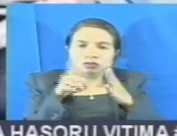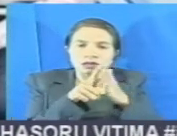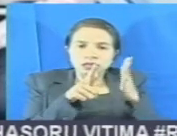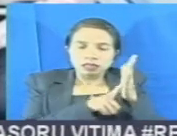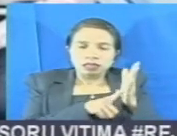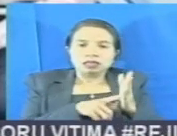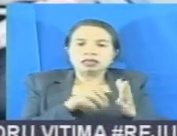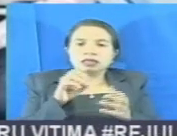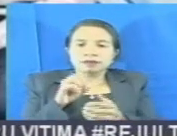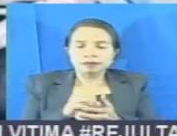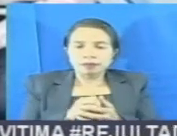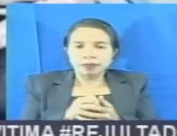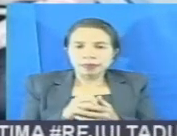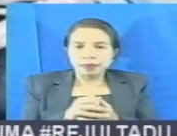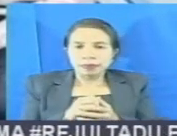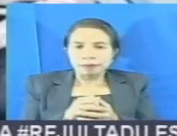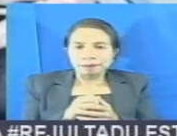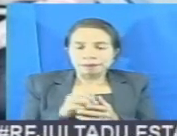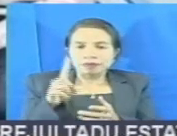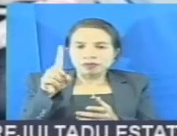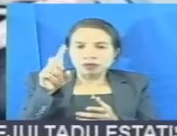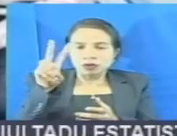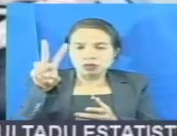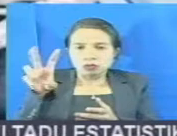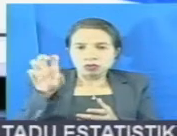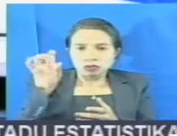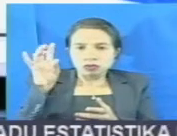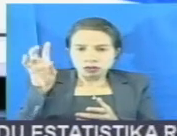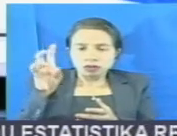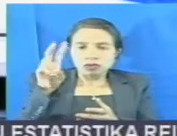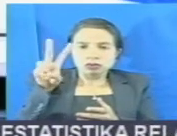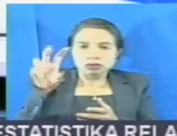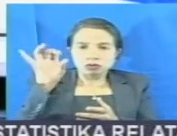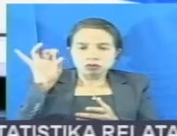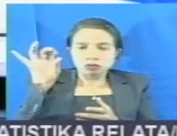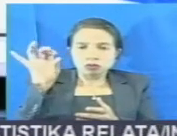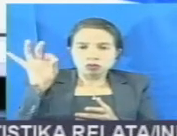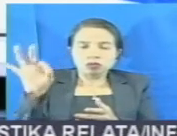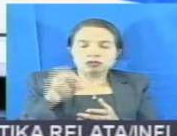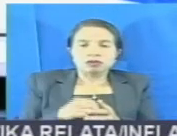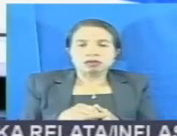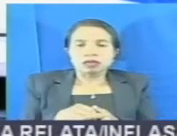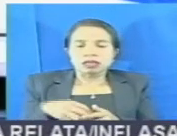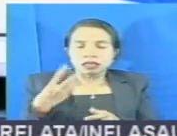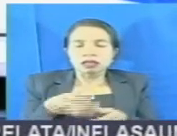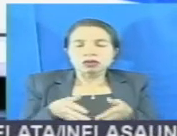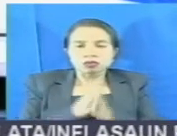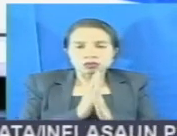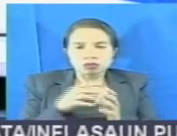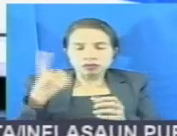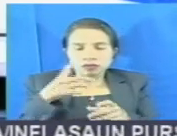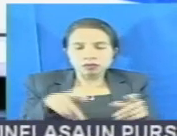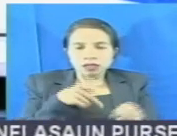até 209. Também é lei regula. E tá usando a fato, mas na comunidade de Sira, vai ir a